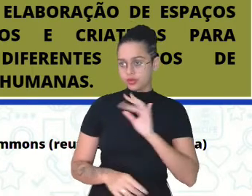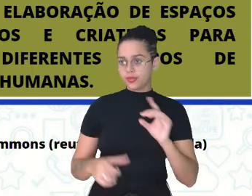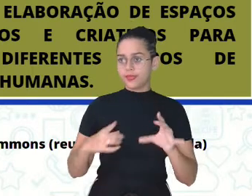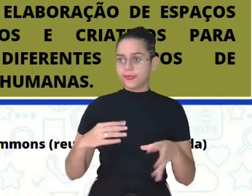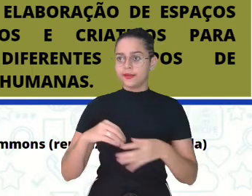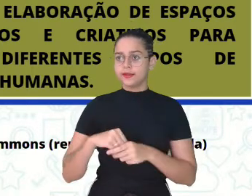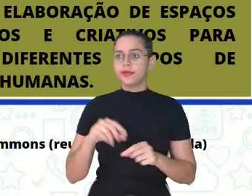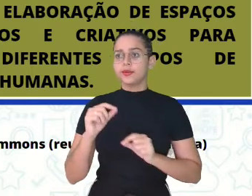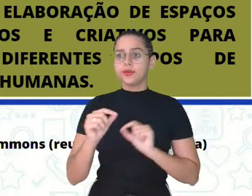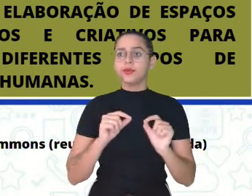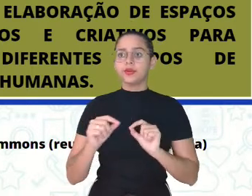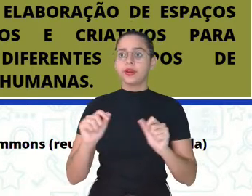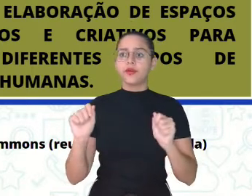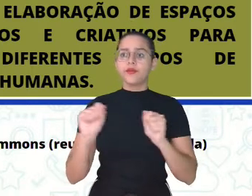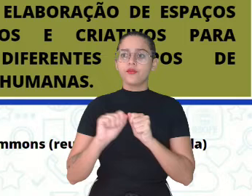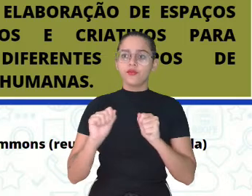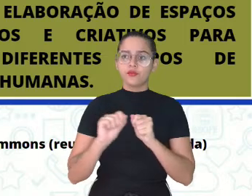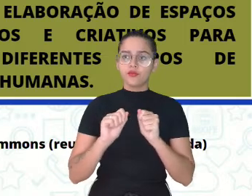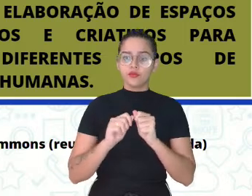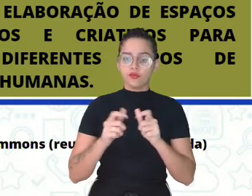a elaboração de espaços